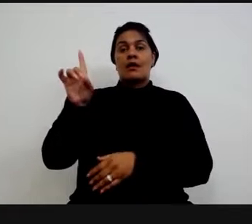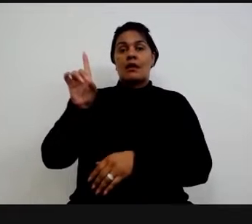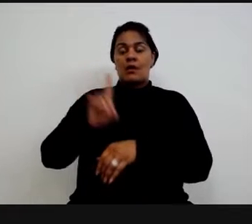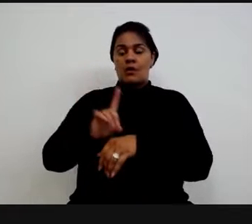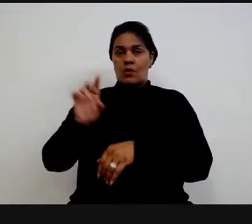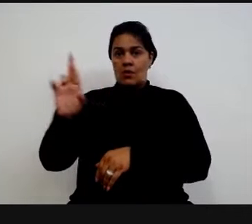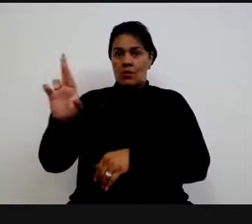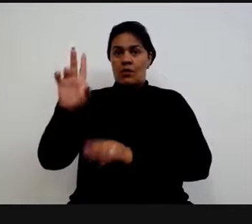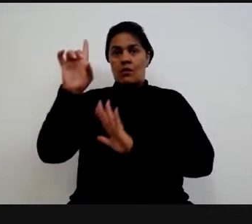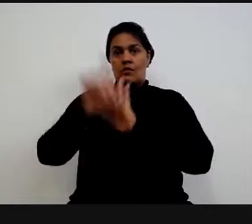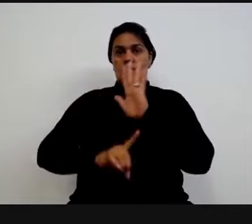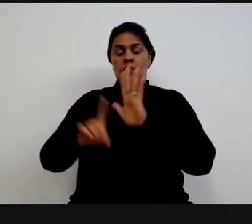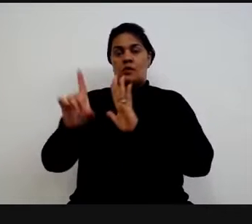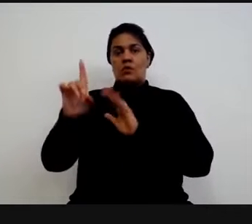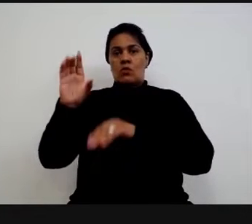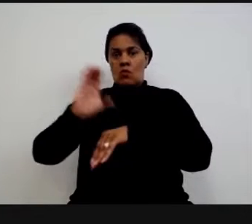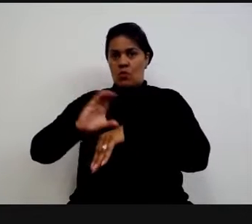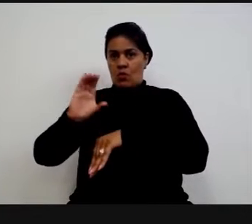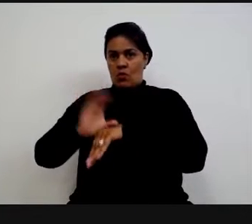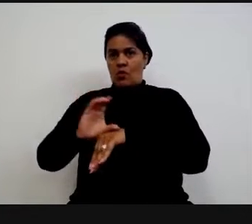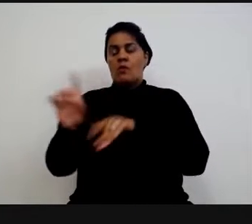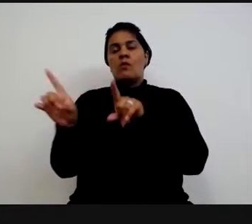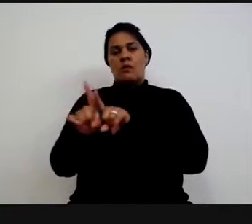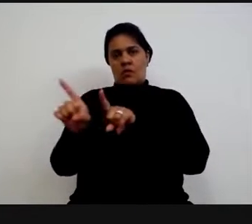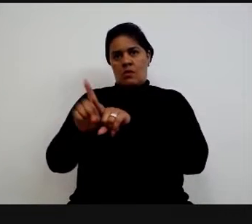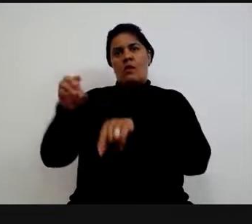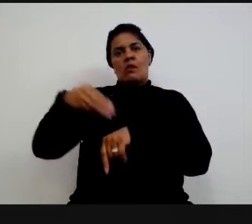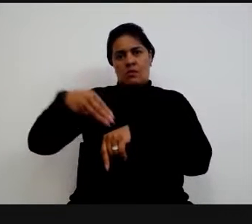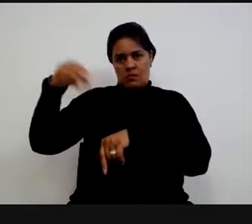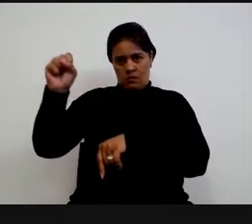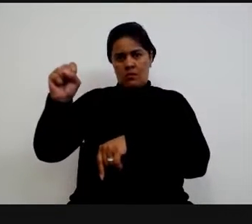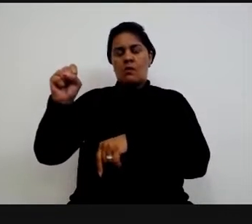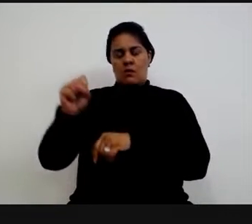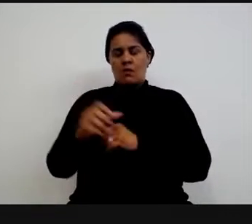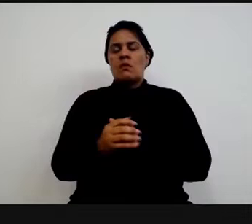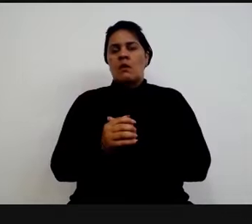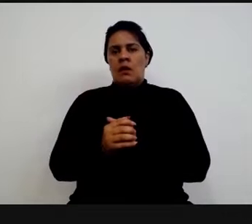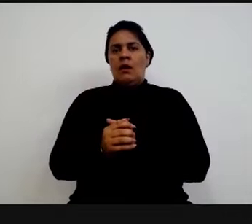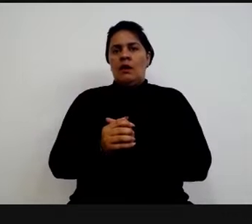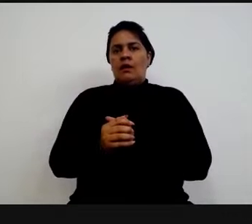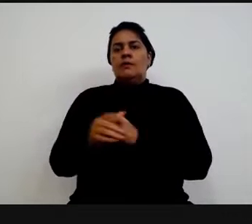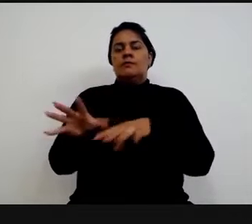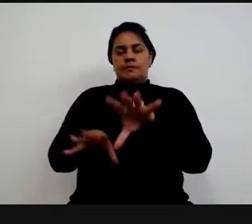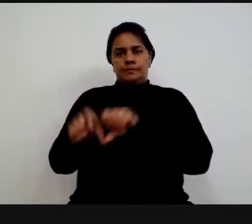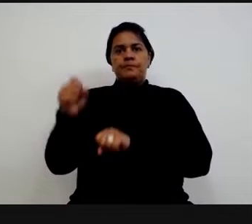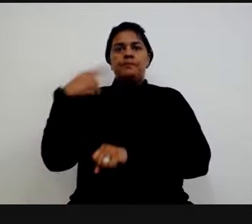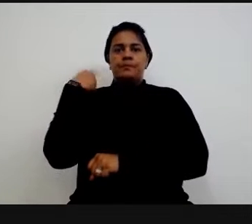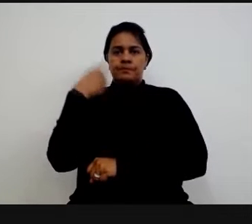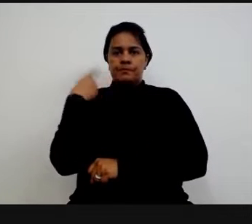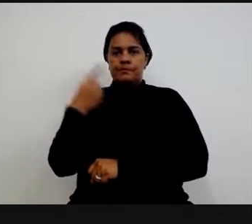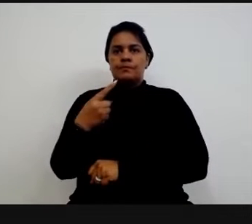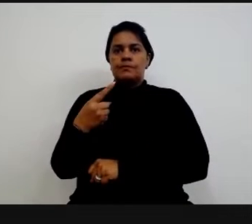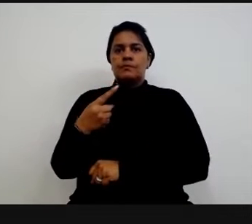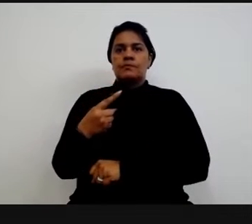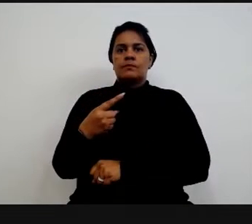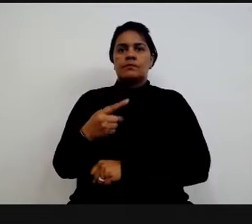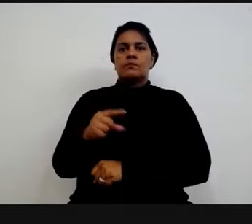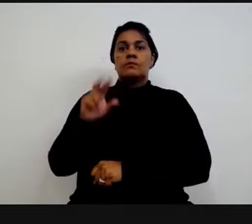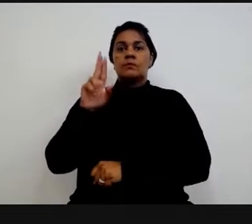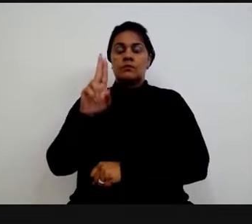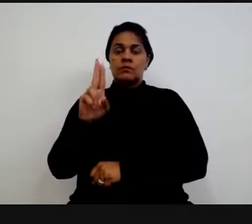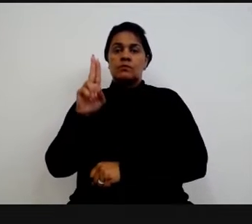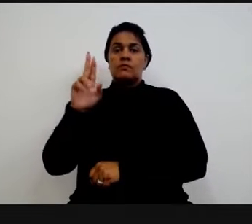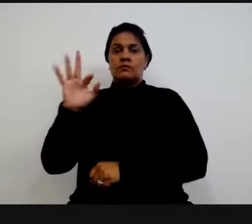Universidade de Brasília, mestre também em Direito Constitucional pelo IDP, graduada em Direito pela Universidade Federal